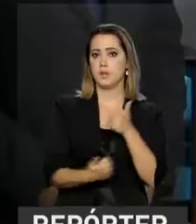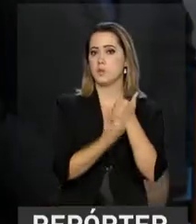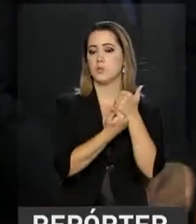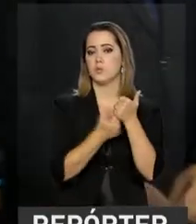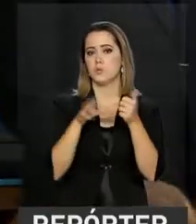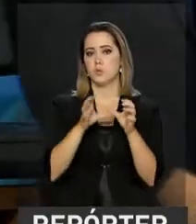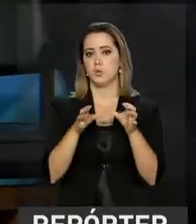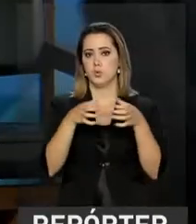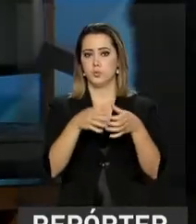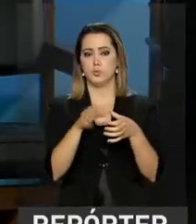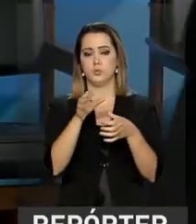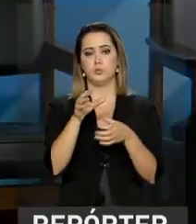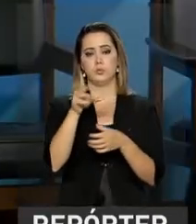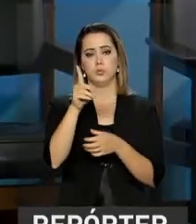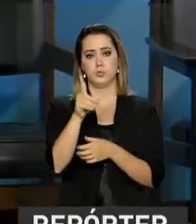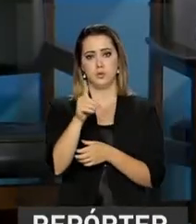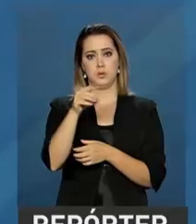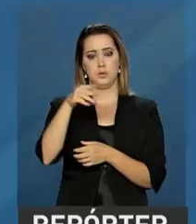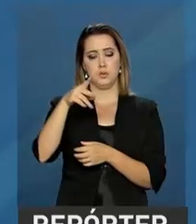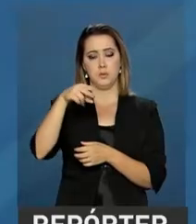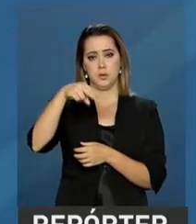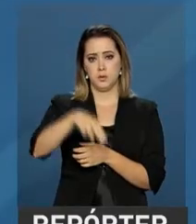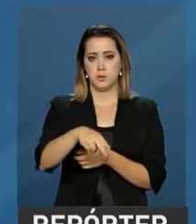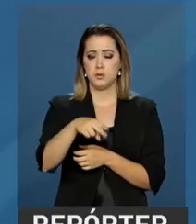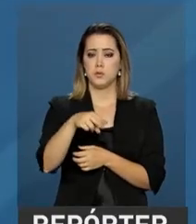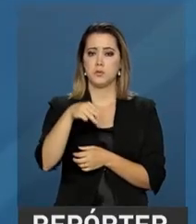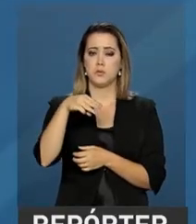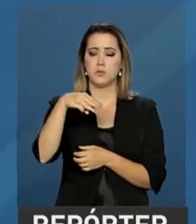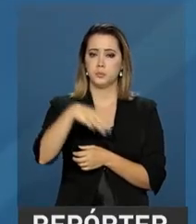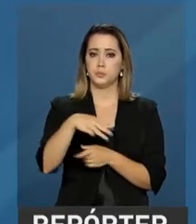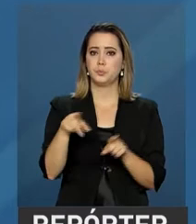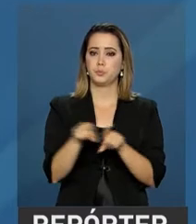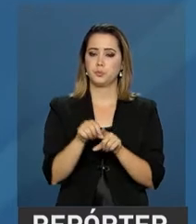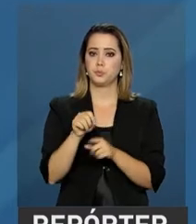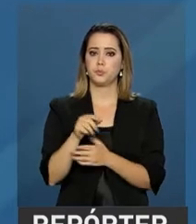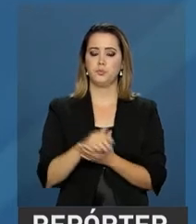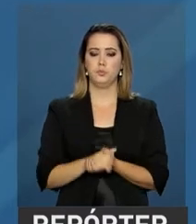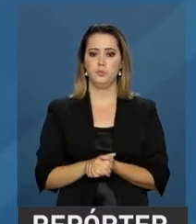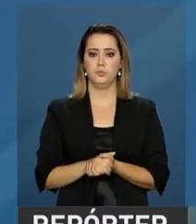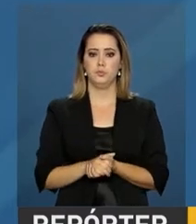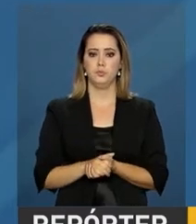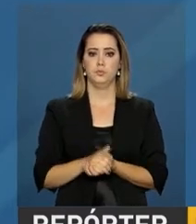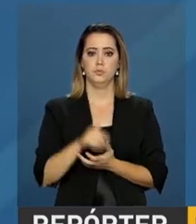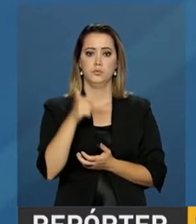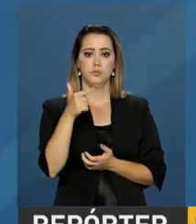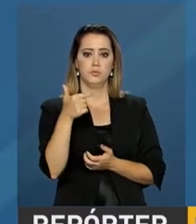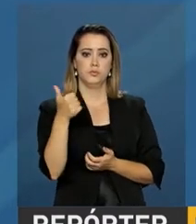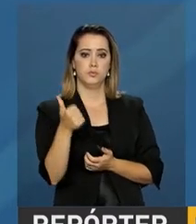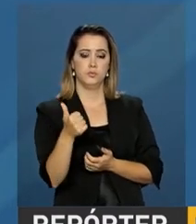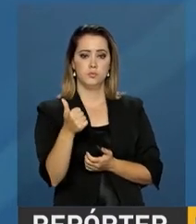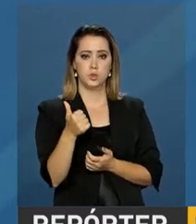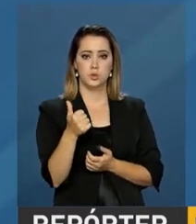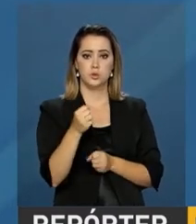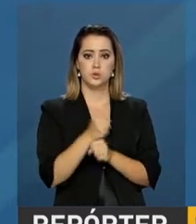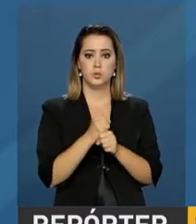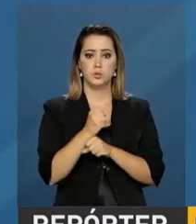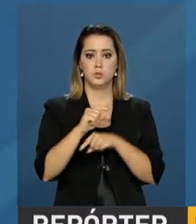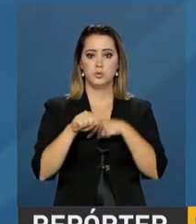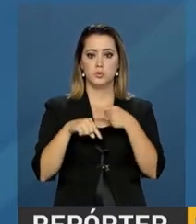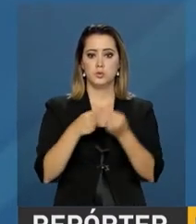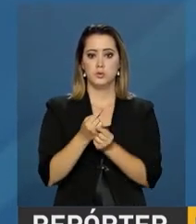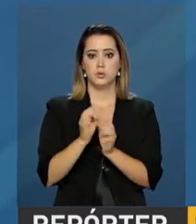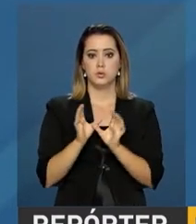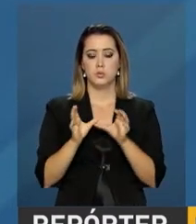o departamento nacional de produção mineral vinte e um anos depois de assumir este novo conjunto de medidas vêm em boa